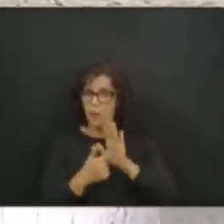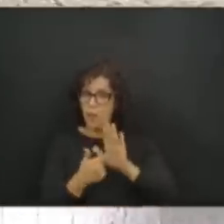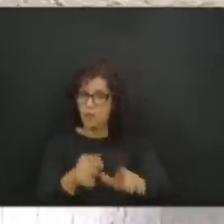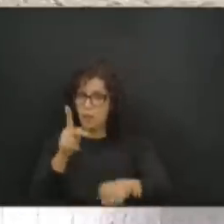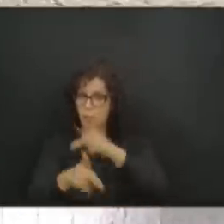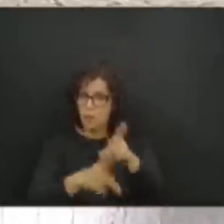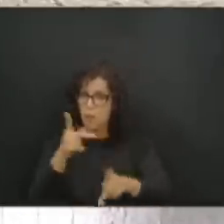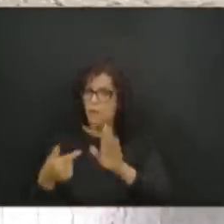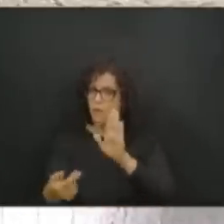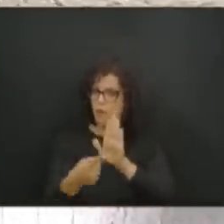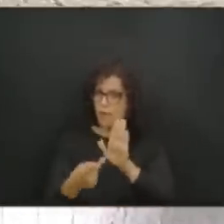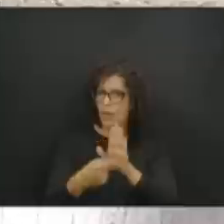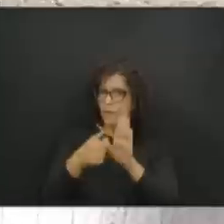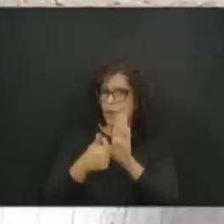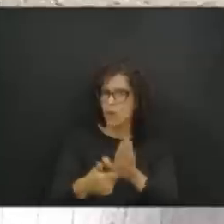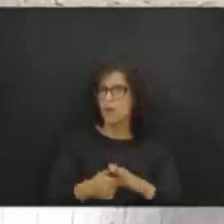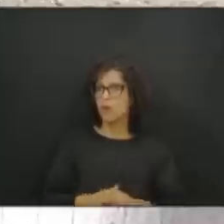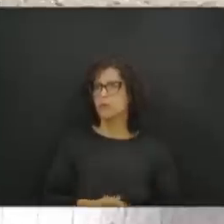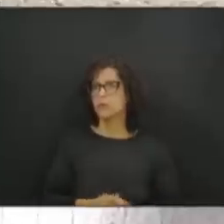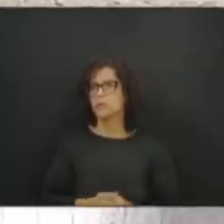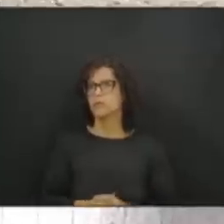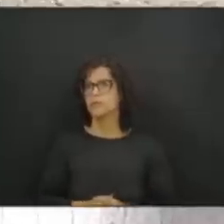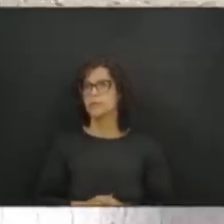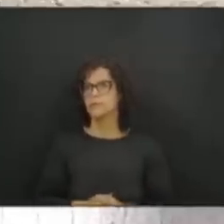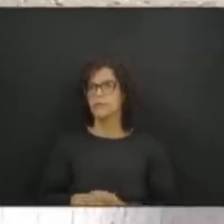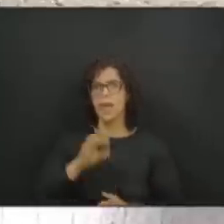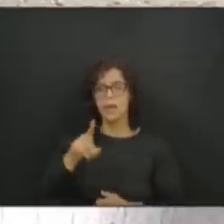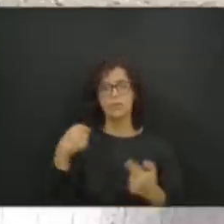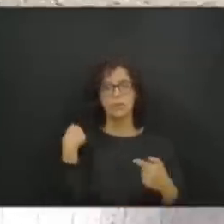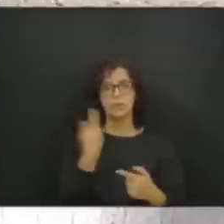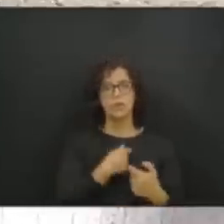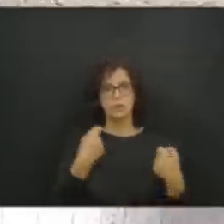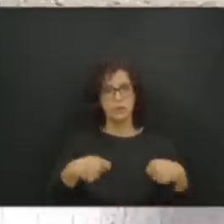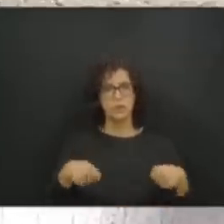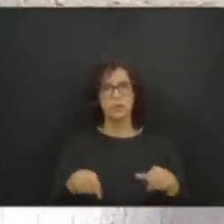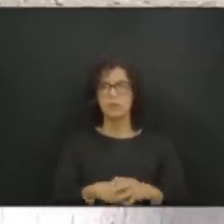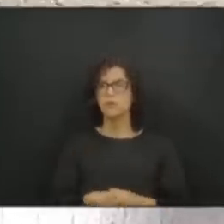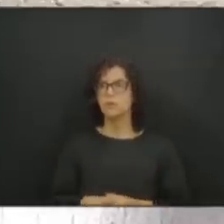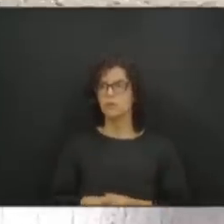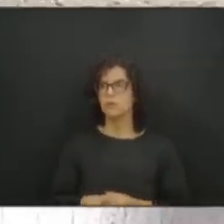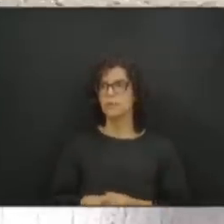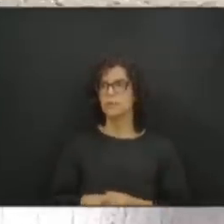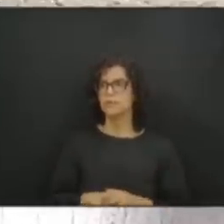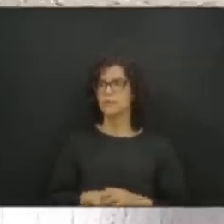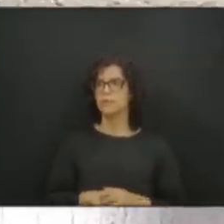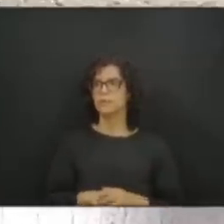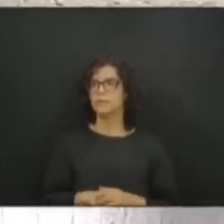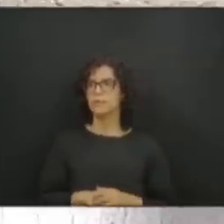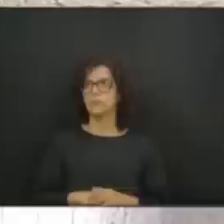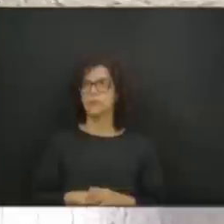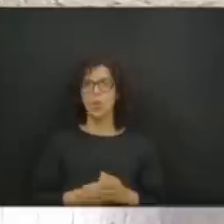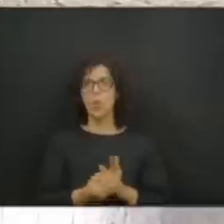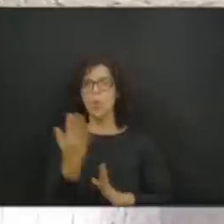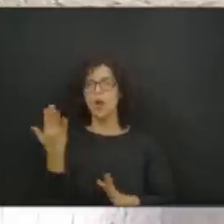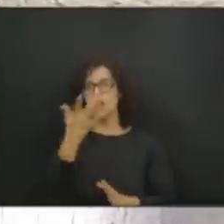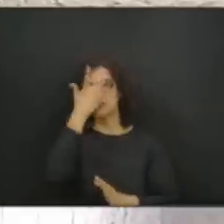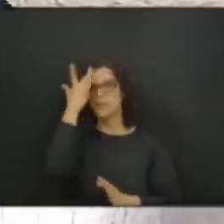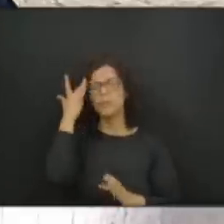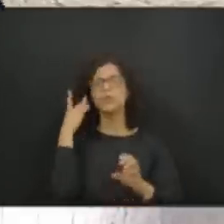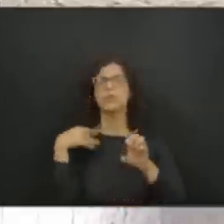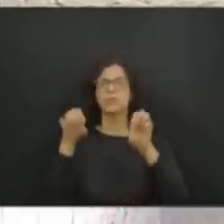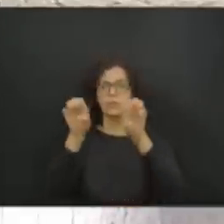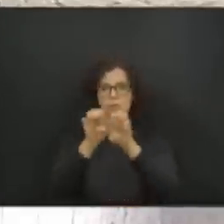população com a verdade E é isso que precisa e quanto as obras